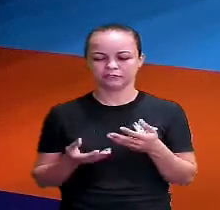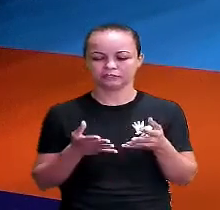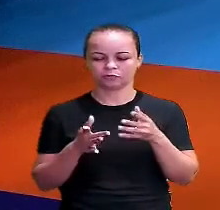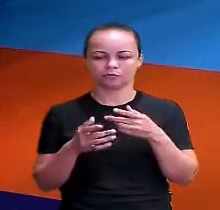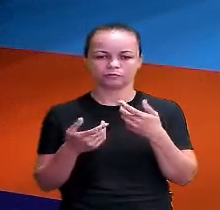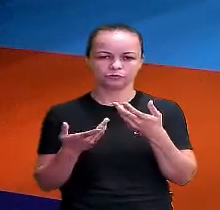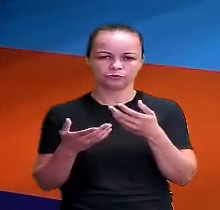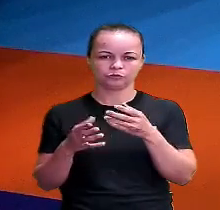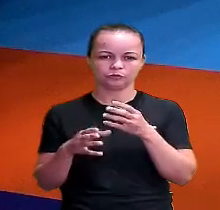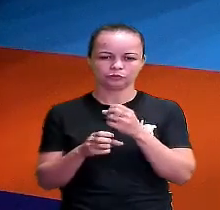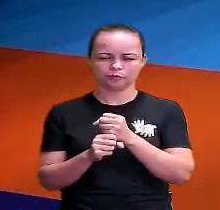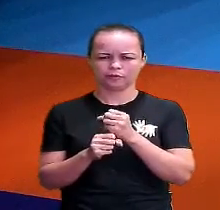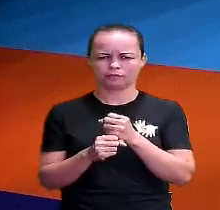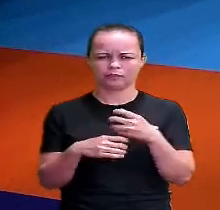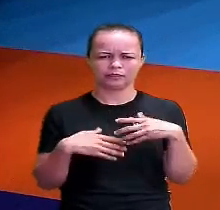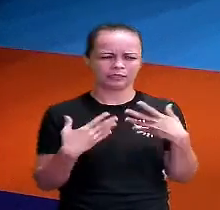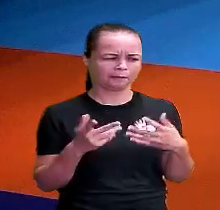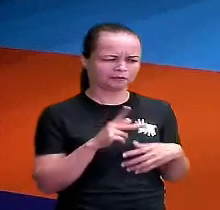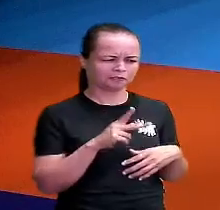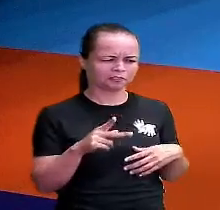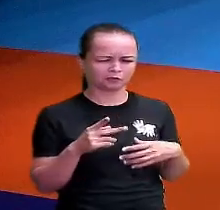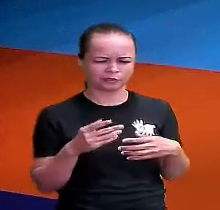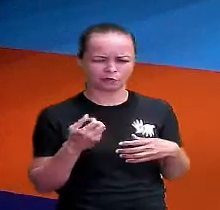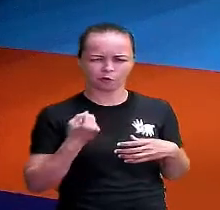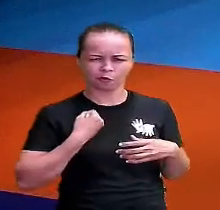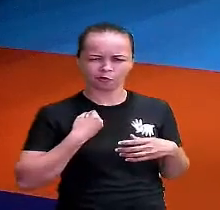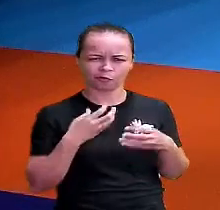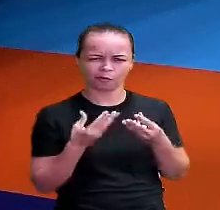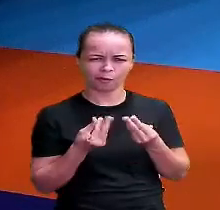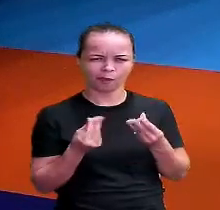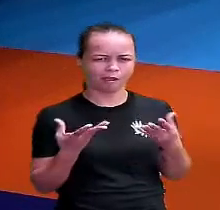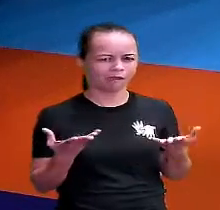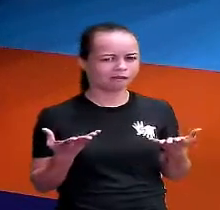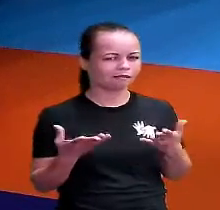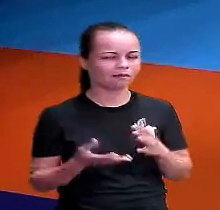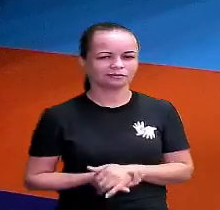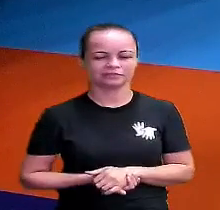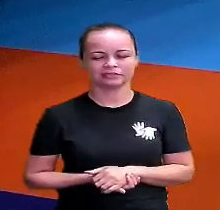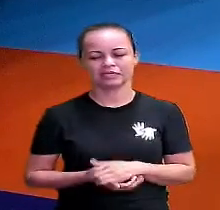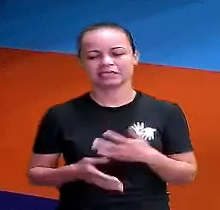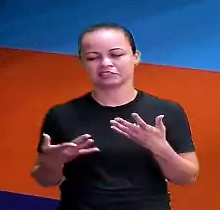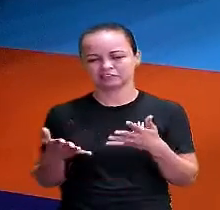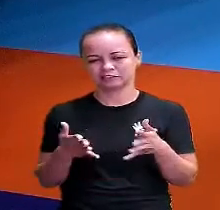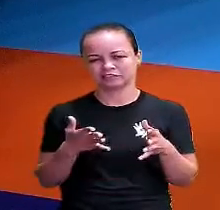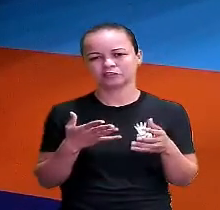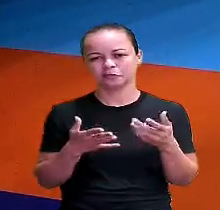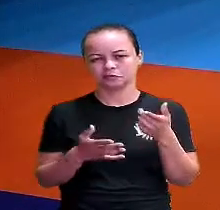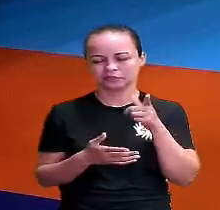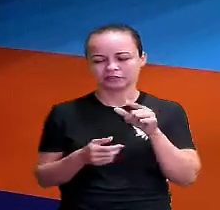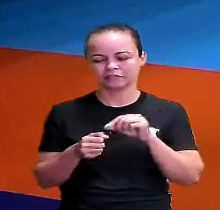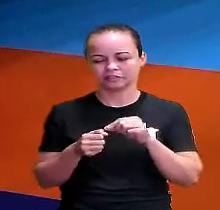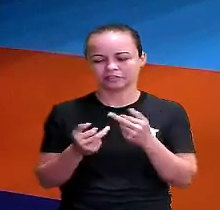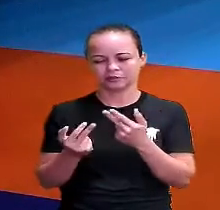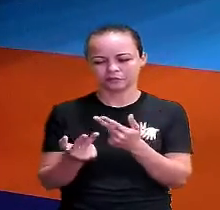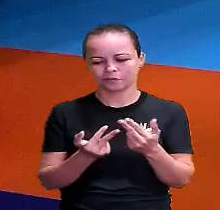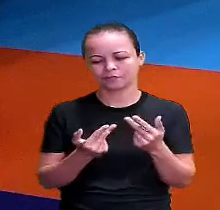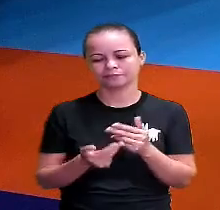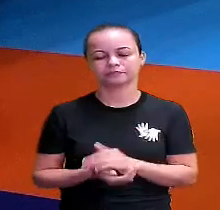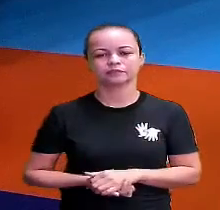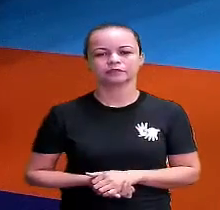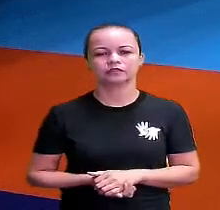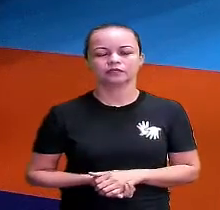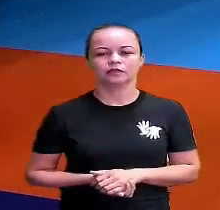soma. Eita, professora, tem muito número agora. Mas a gente faz do mesmo jeito. Ó,